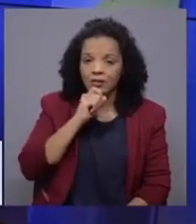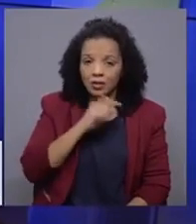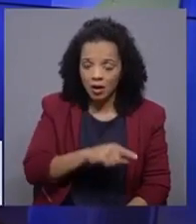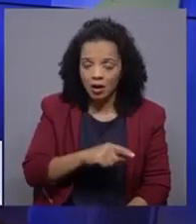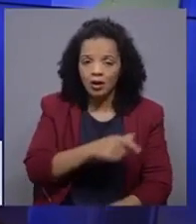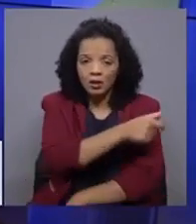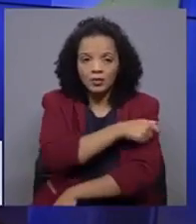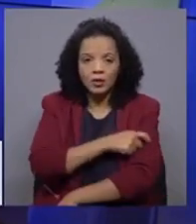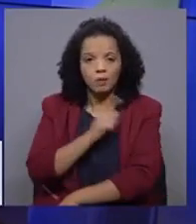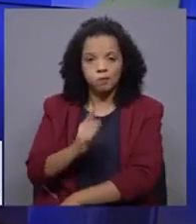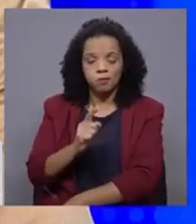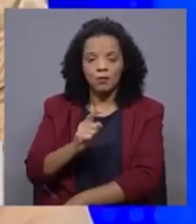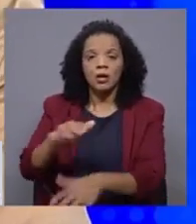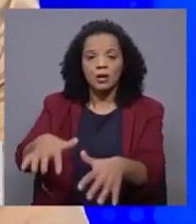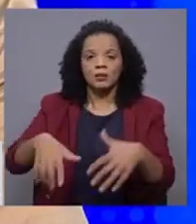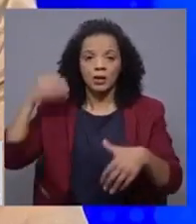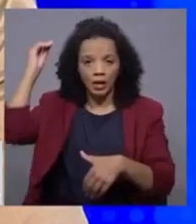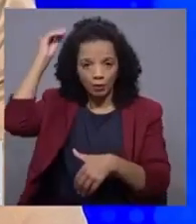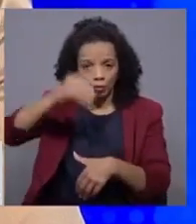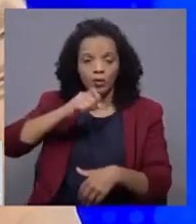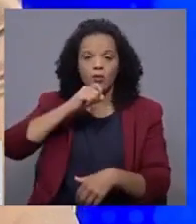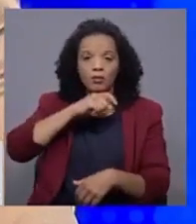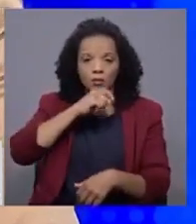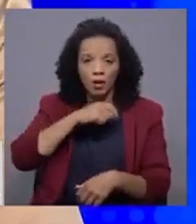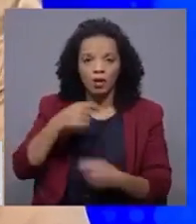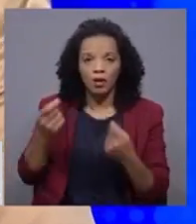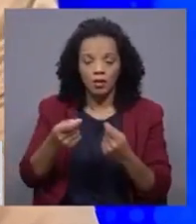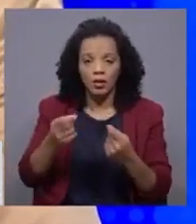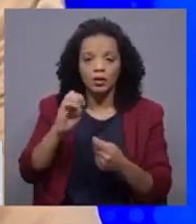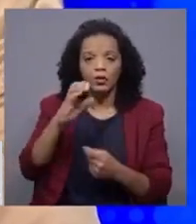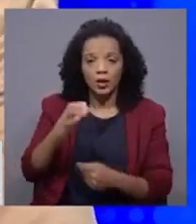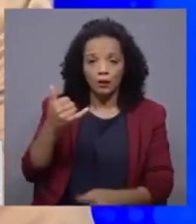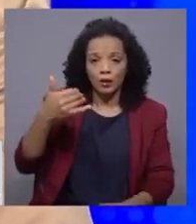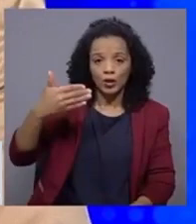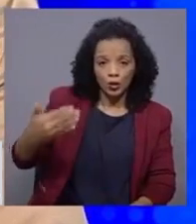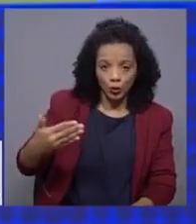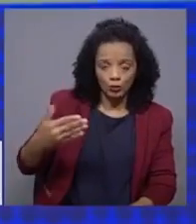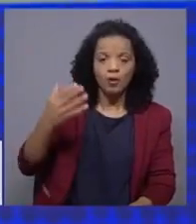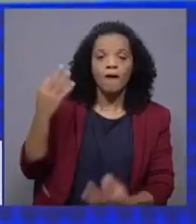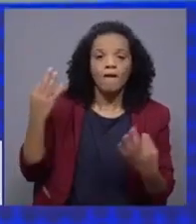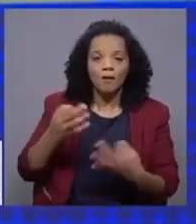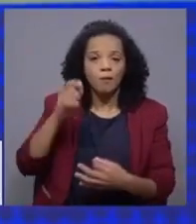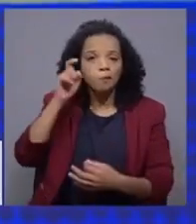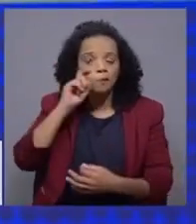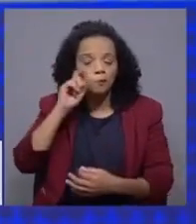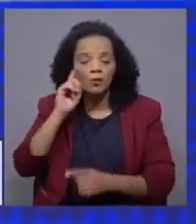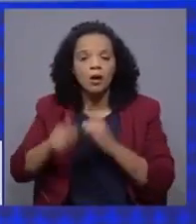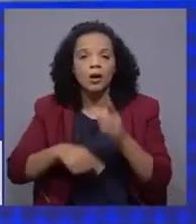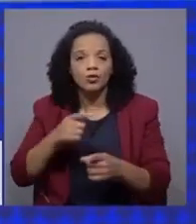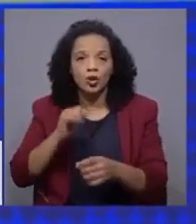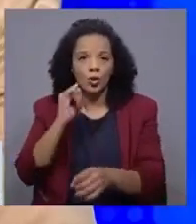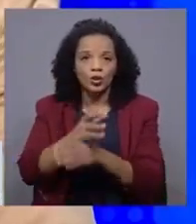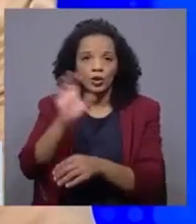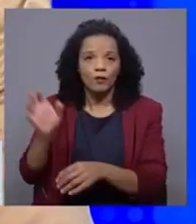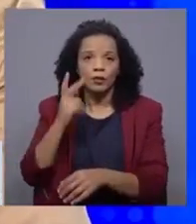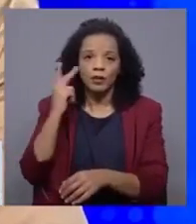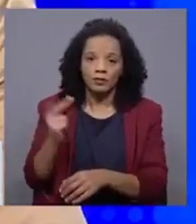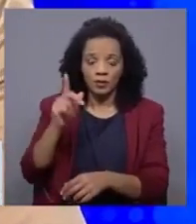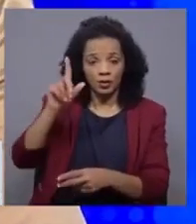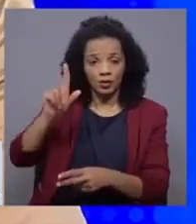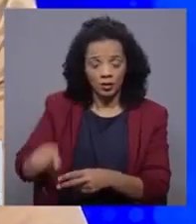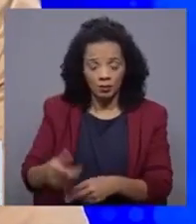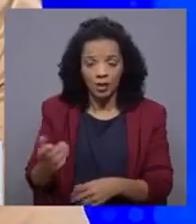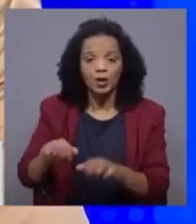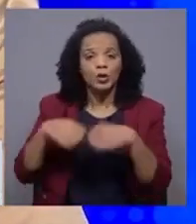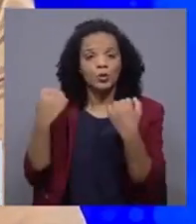sua representação na Assembleia da República, consegue aproximar-se do século XXI, daquilo que é, de facto, a defesa não só de outras formas de vida, mas também do ponto